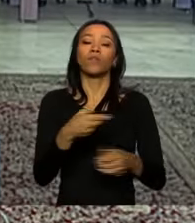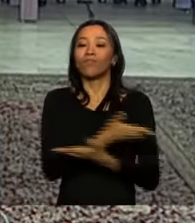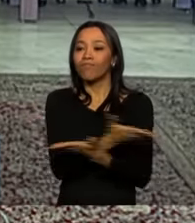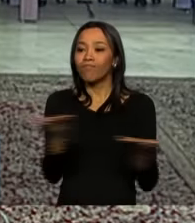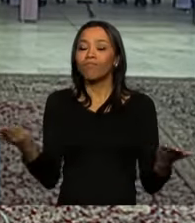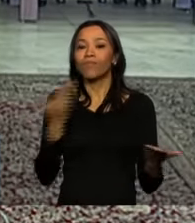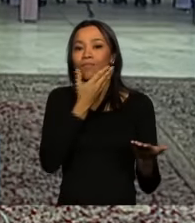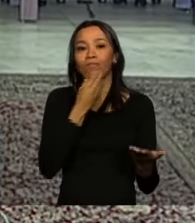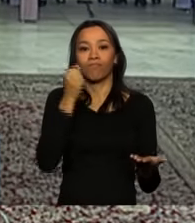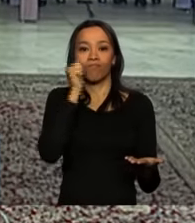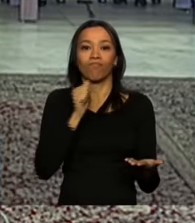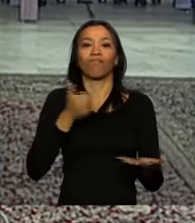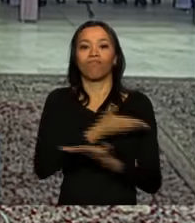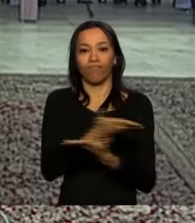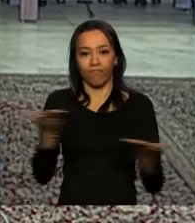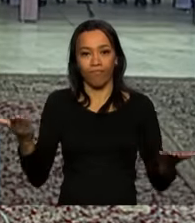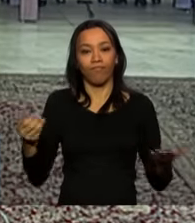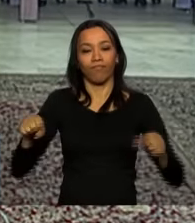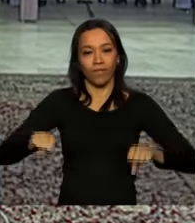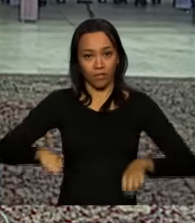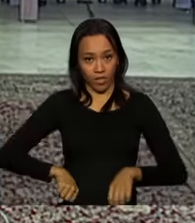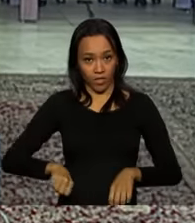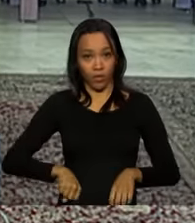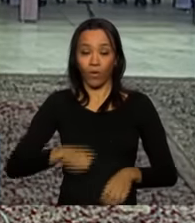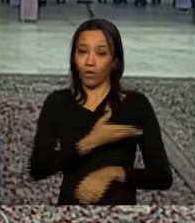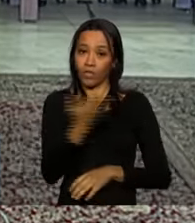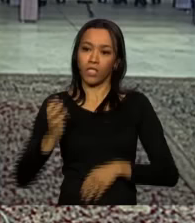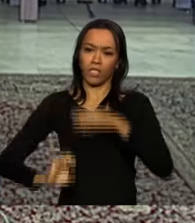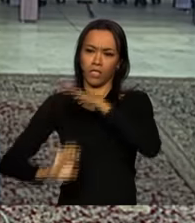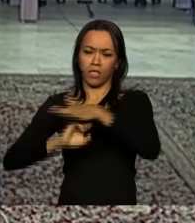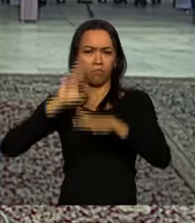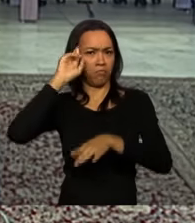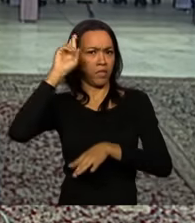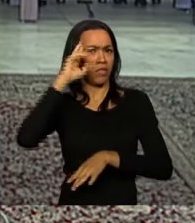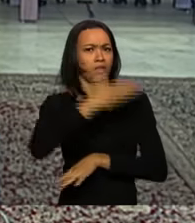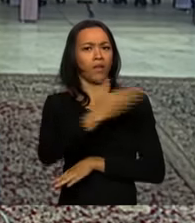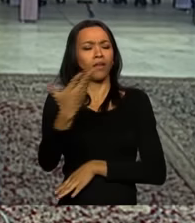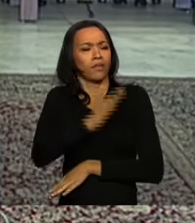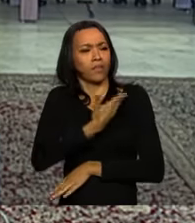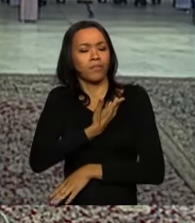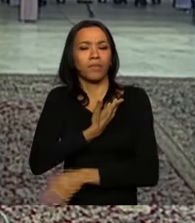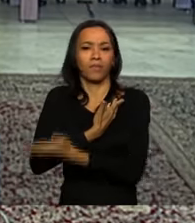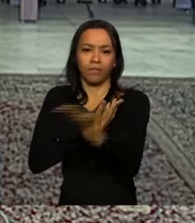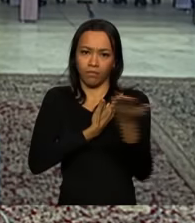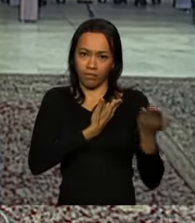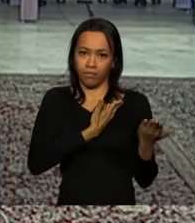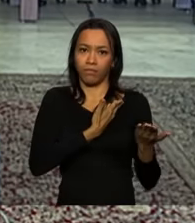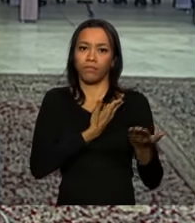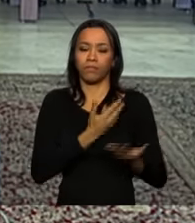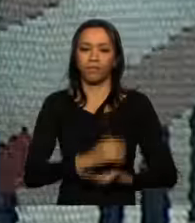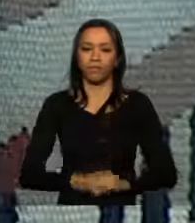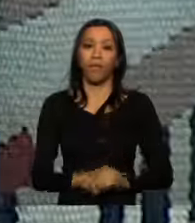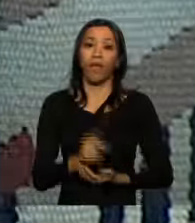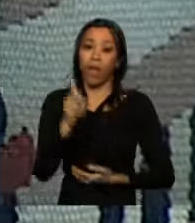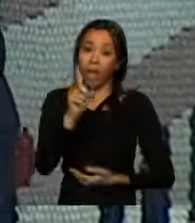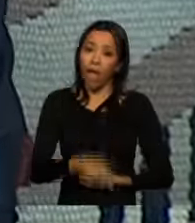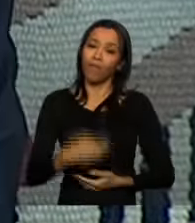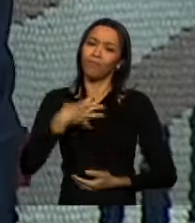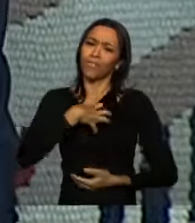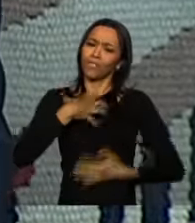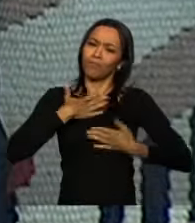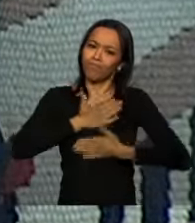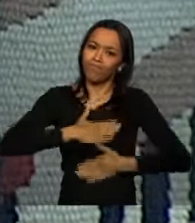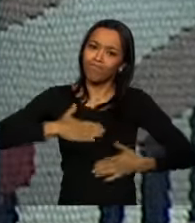e senhores embaixadores, senhores empresários, caros colegas, senhoras e senhores. É uma grande